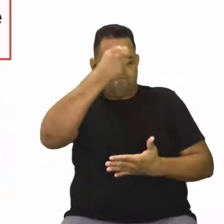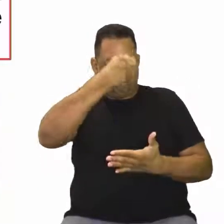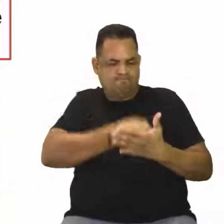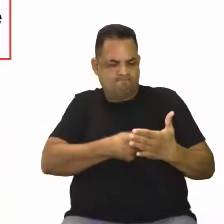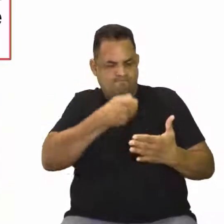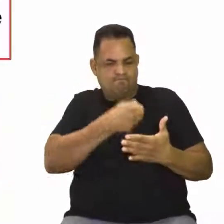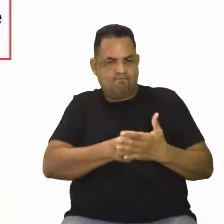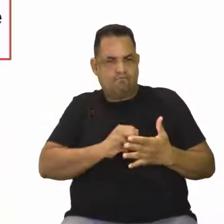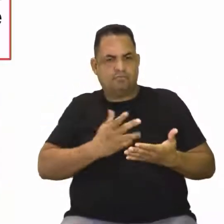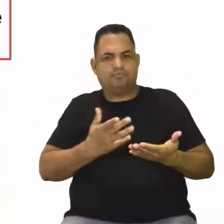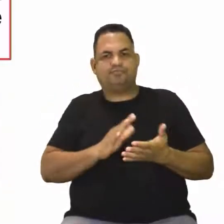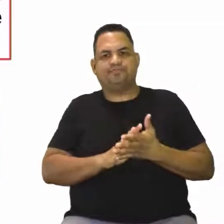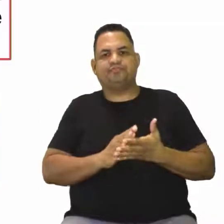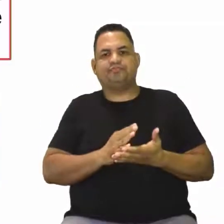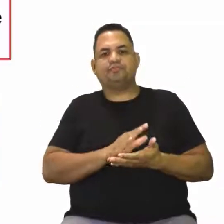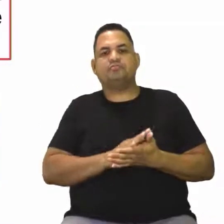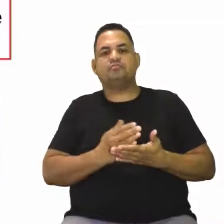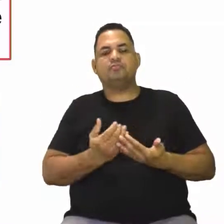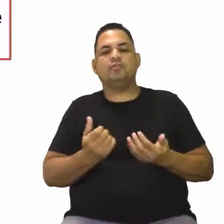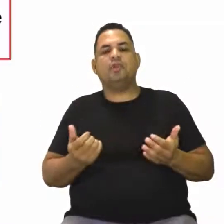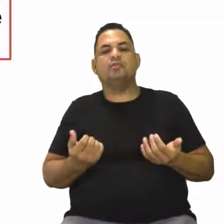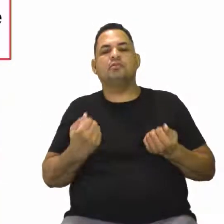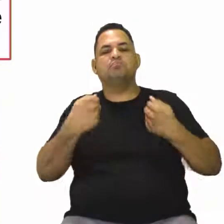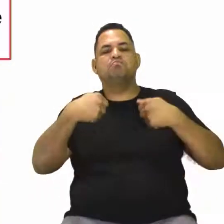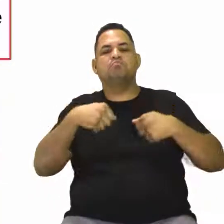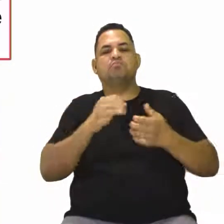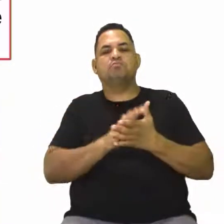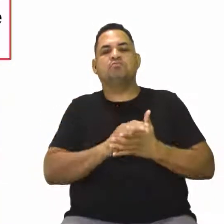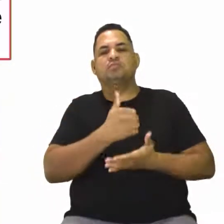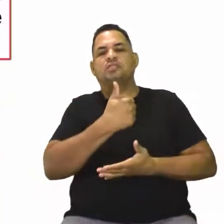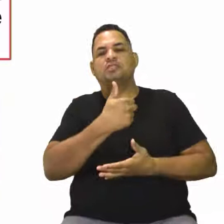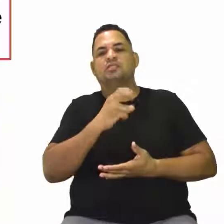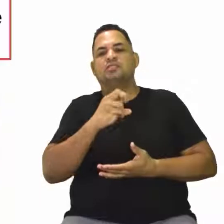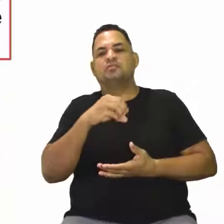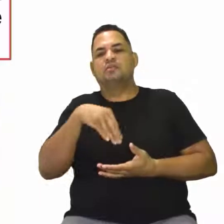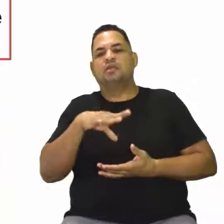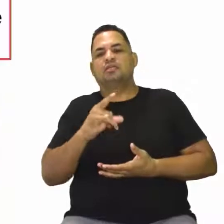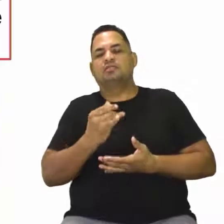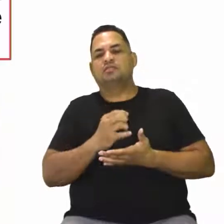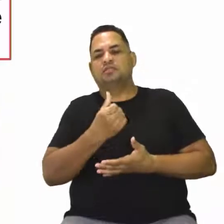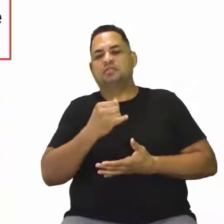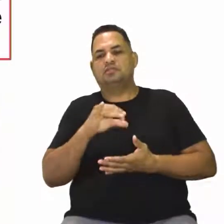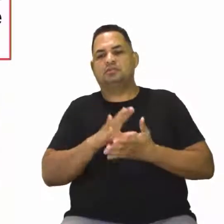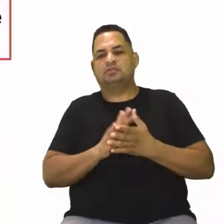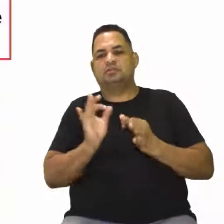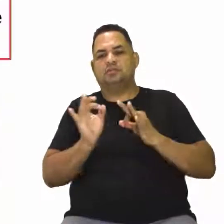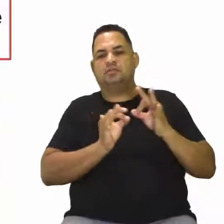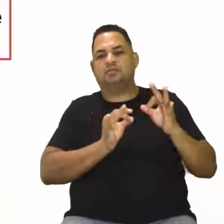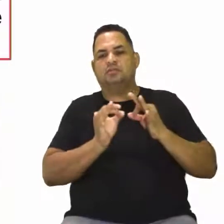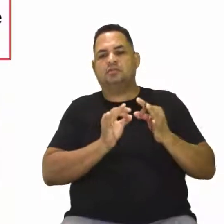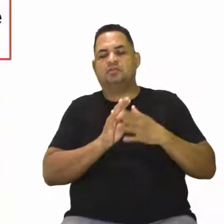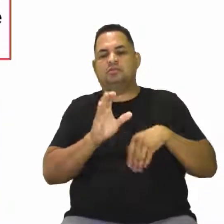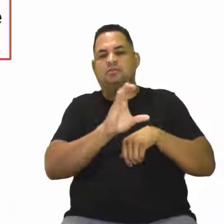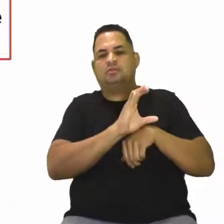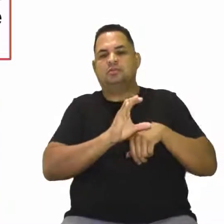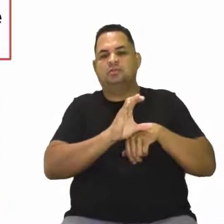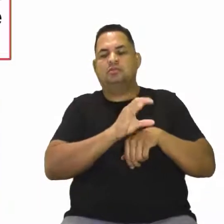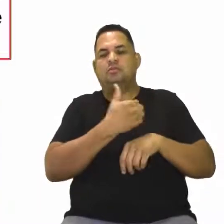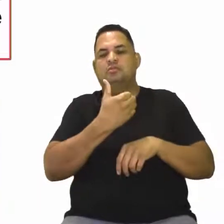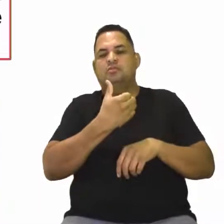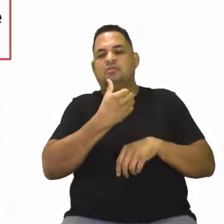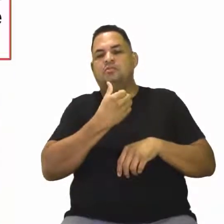No mesmo ano de sua posse, que foi no dia 15 de março de 67, foi instituída a